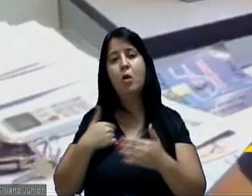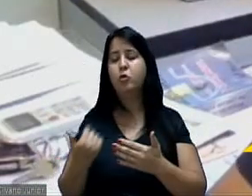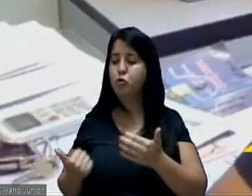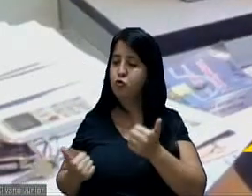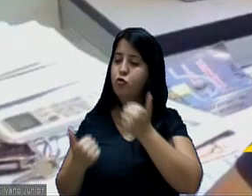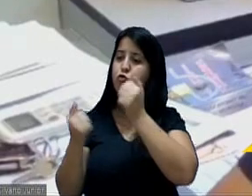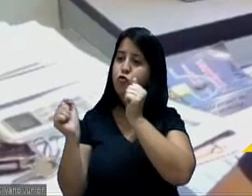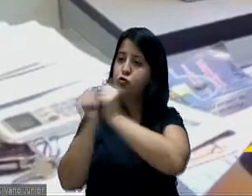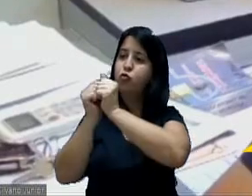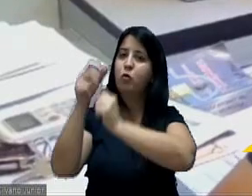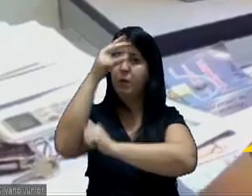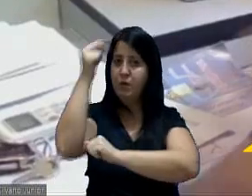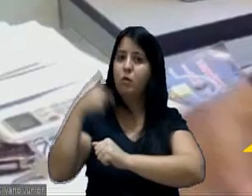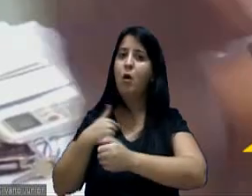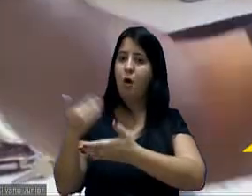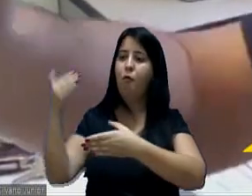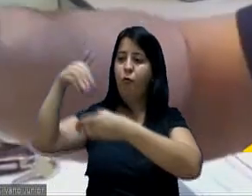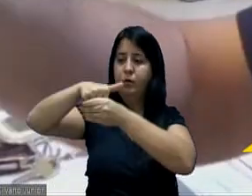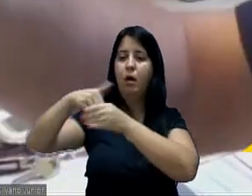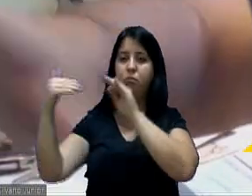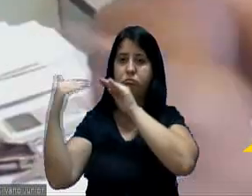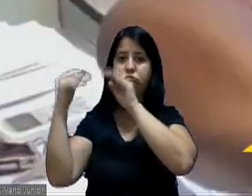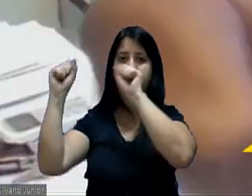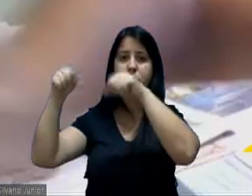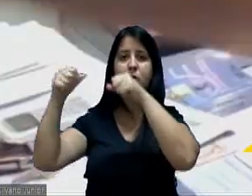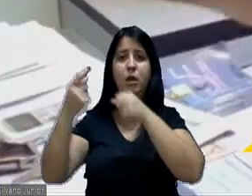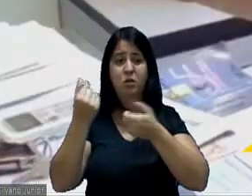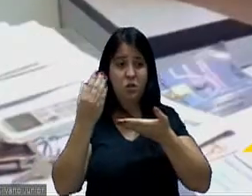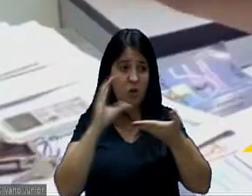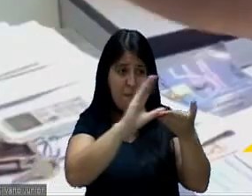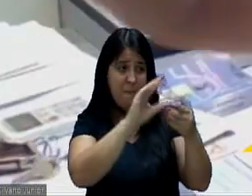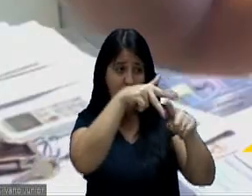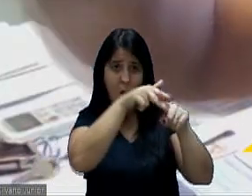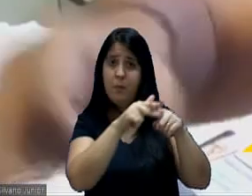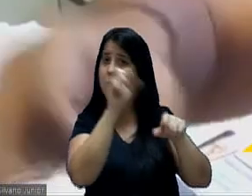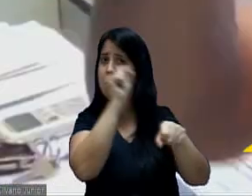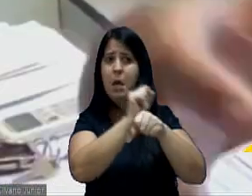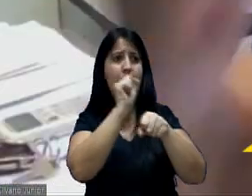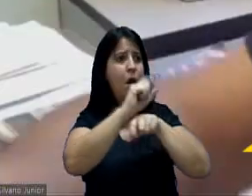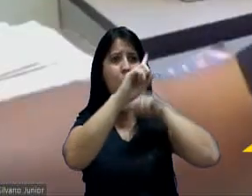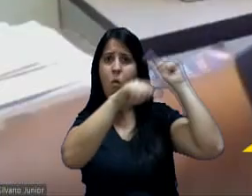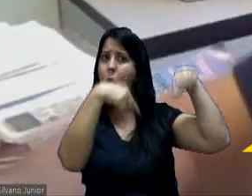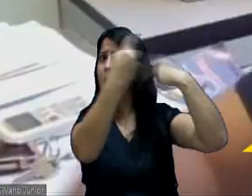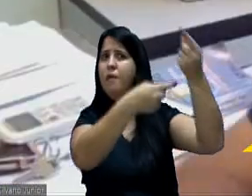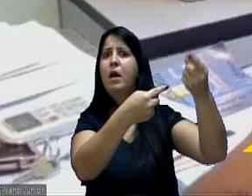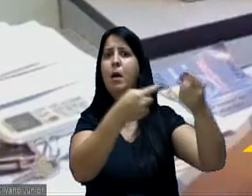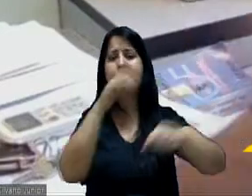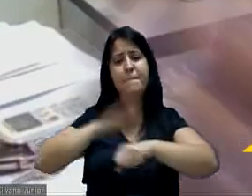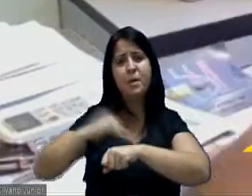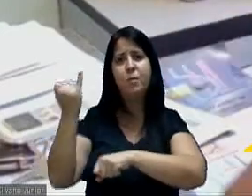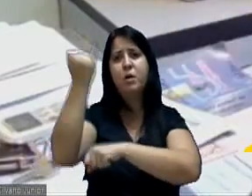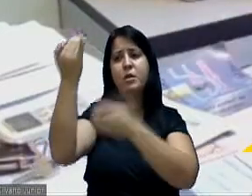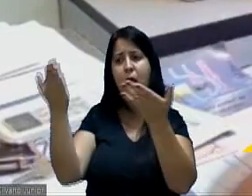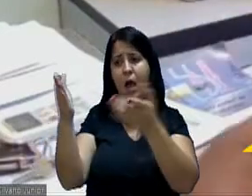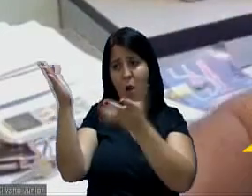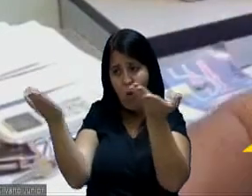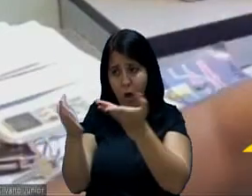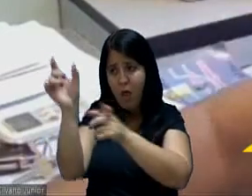vou votar a favor. Essas emendas que eu destinei para obras, que fique para o ano que vem, o que vale é a vida da população